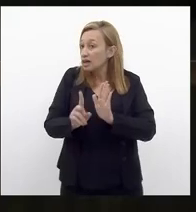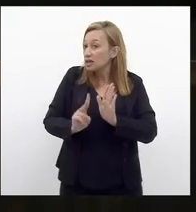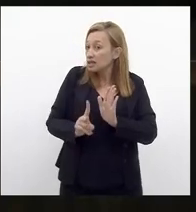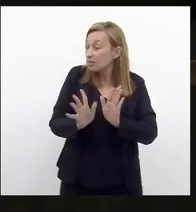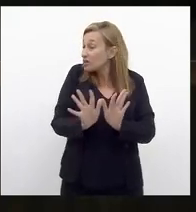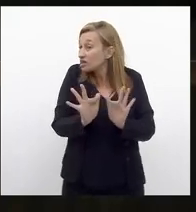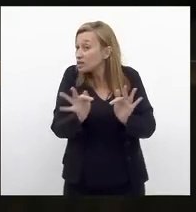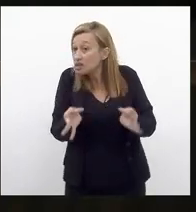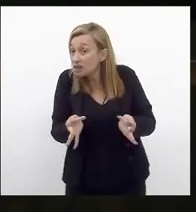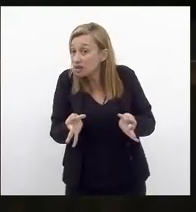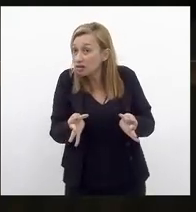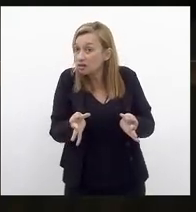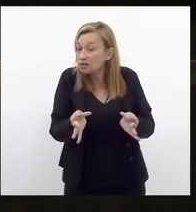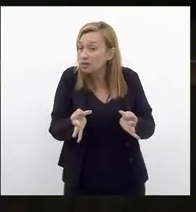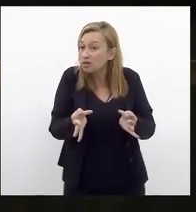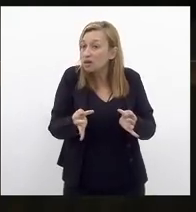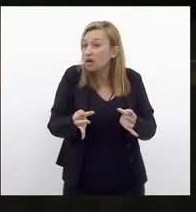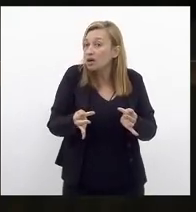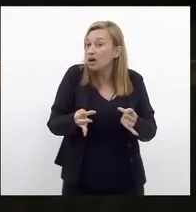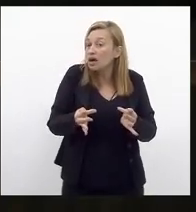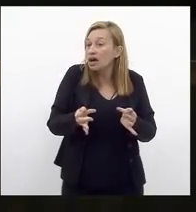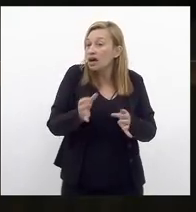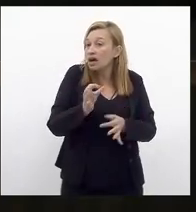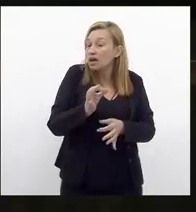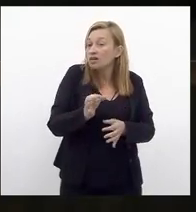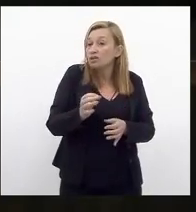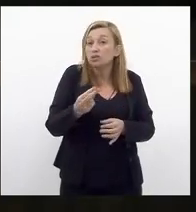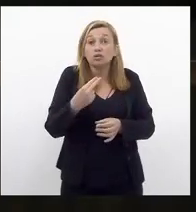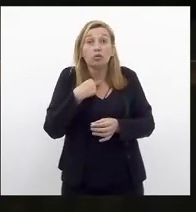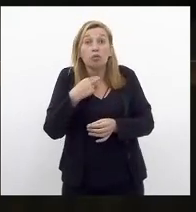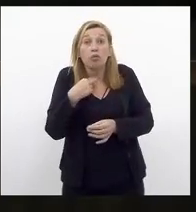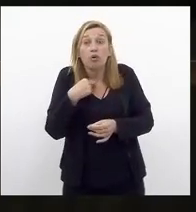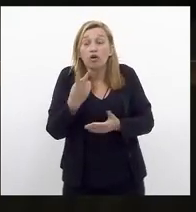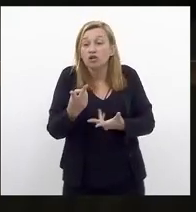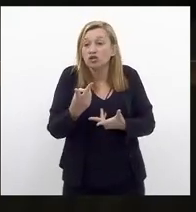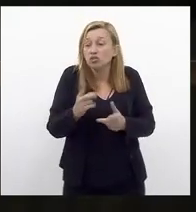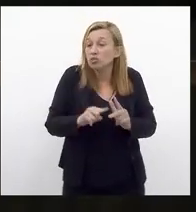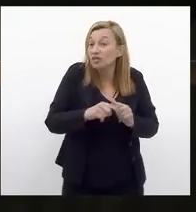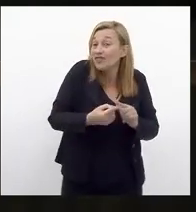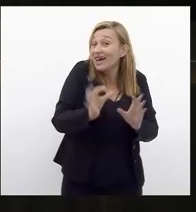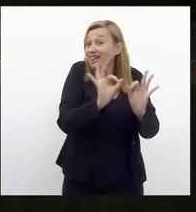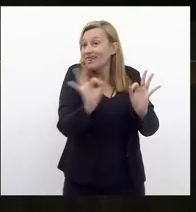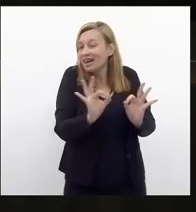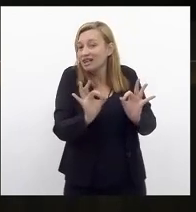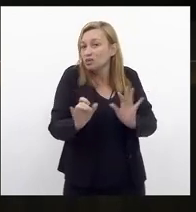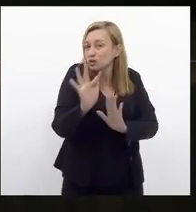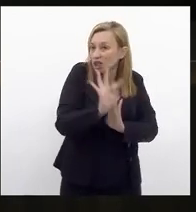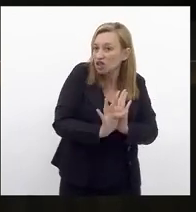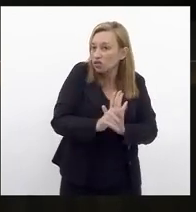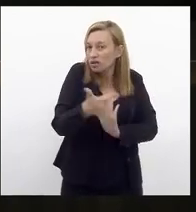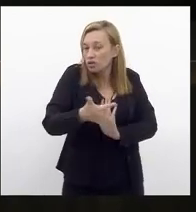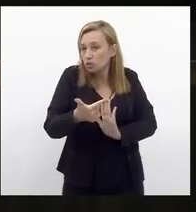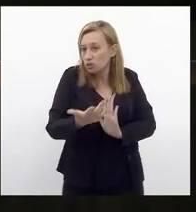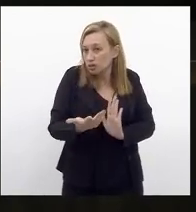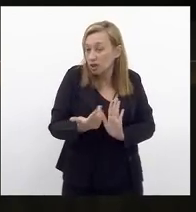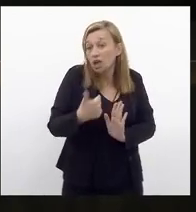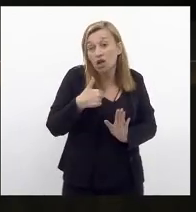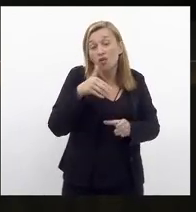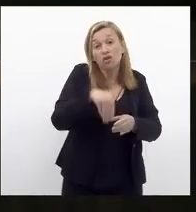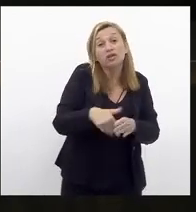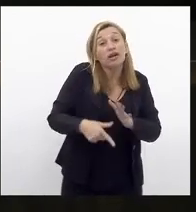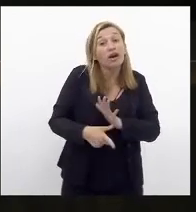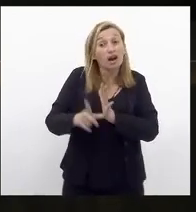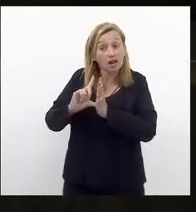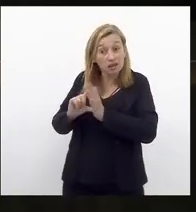simbólico você para confirmação a primeira porque você não pode ter modificar nada do texto da segunda e eu